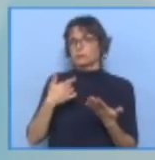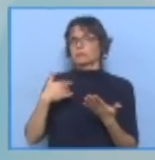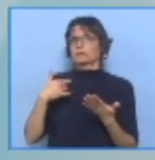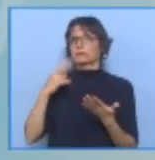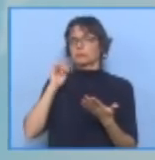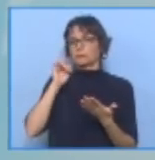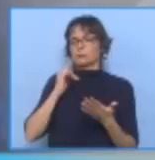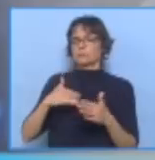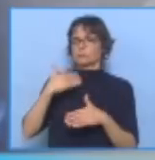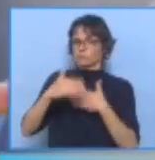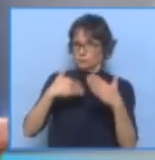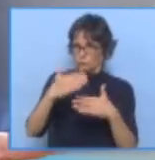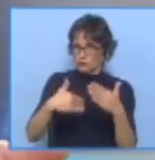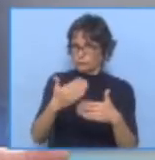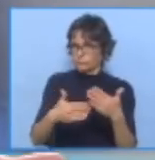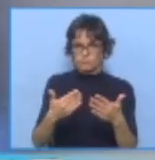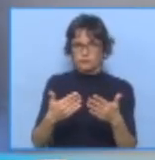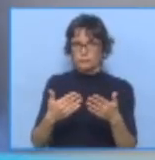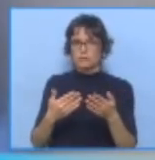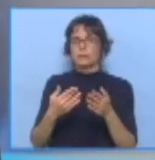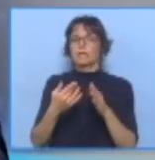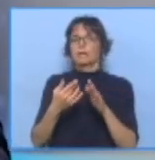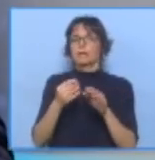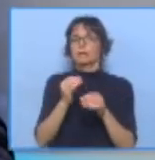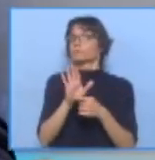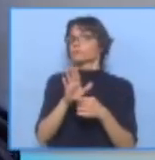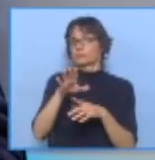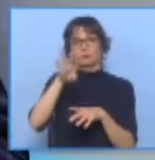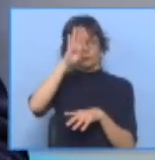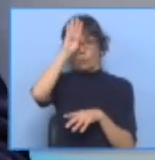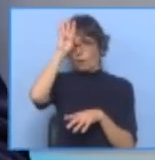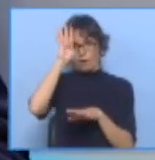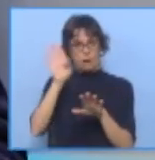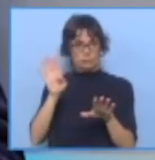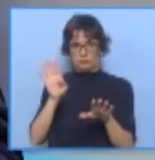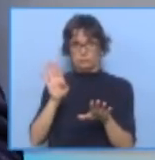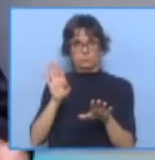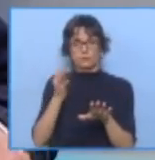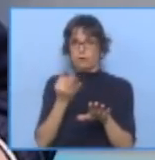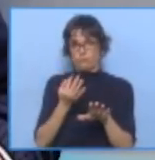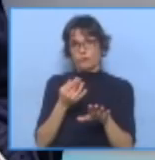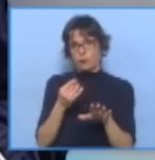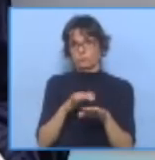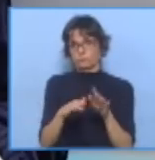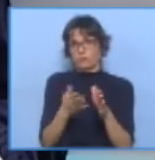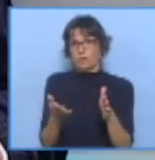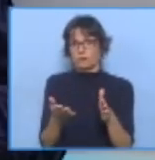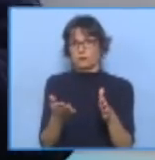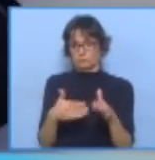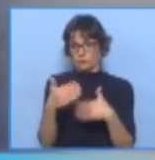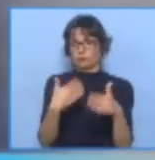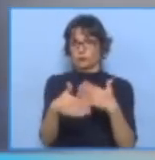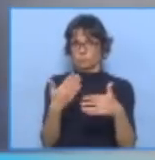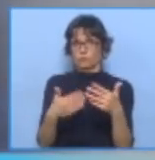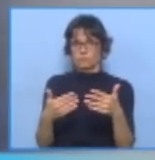E muitas vezes o Papa Francisco protagoniza muitos desses gestos, não é? E o Papa Francisco, aliás, o Frei Vitor disse isso, é